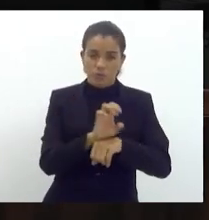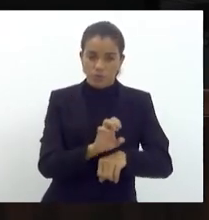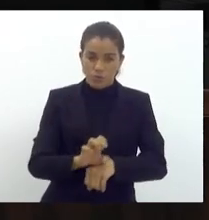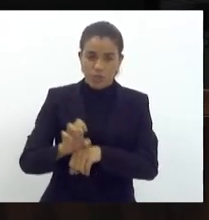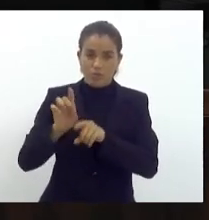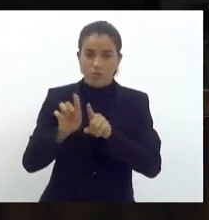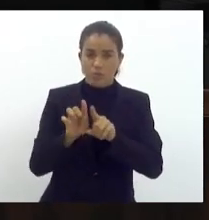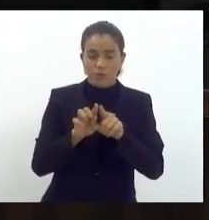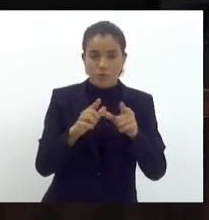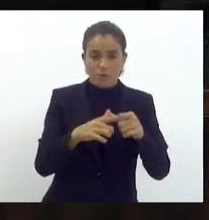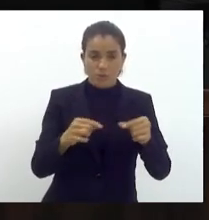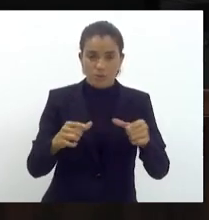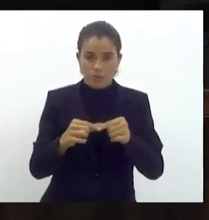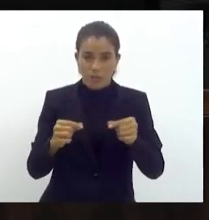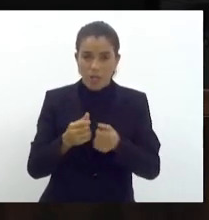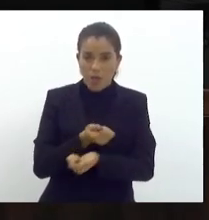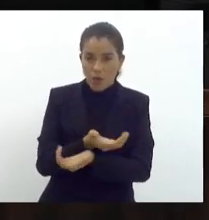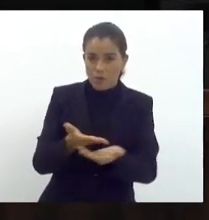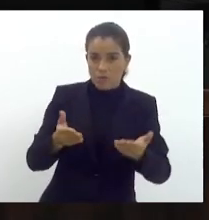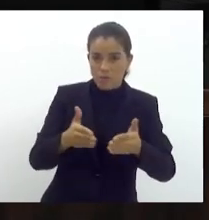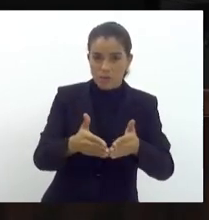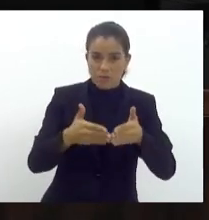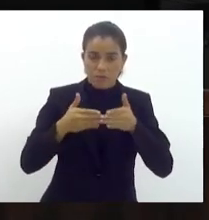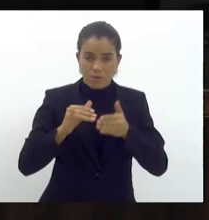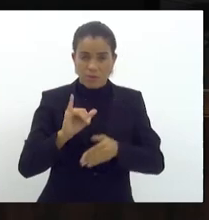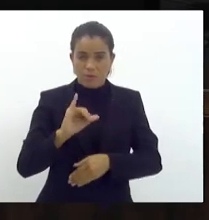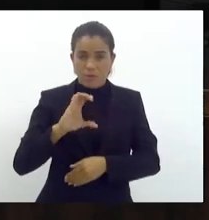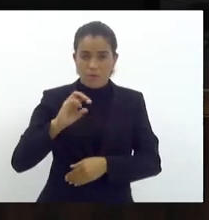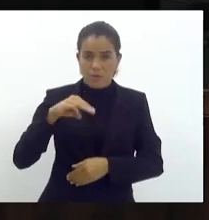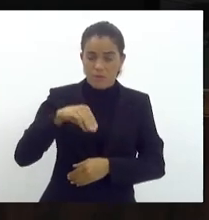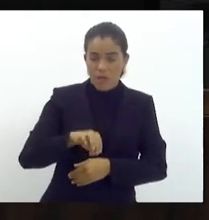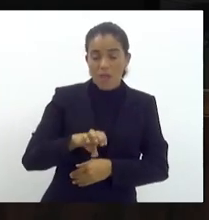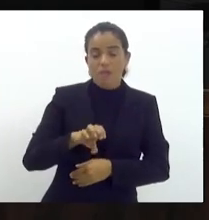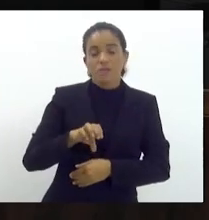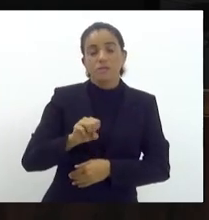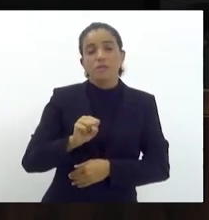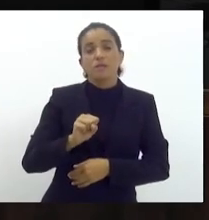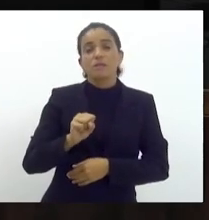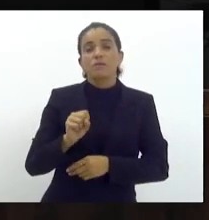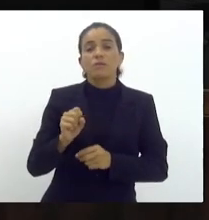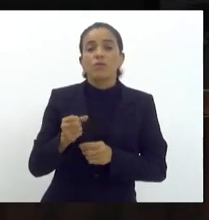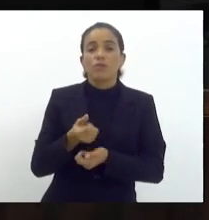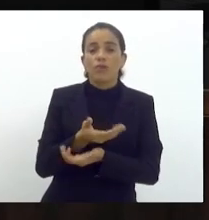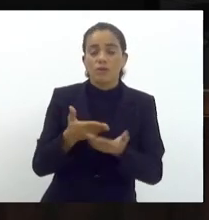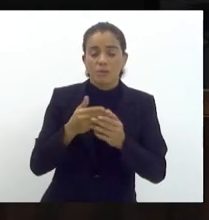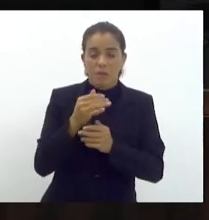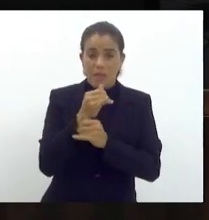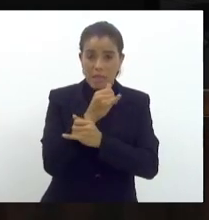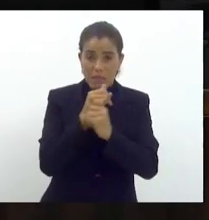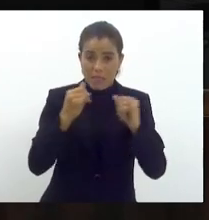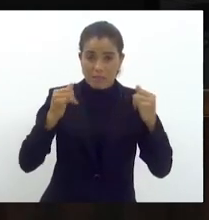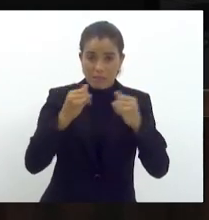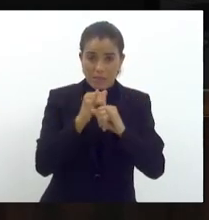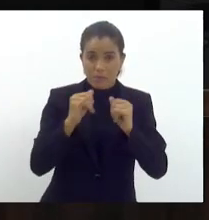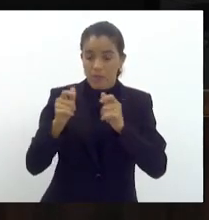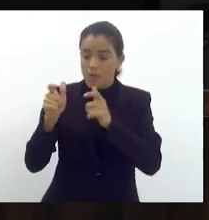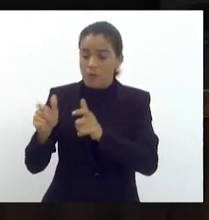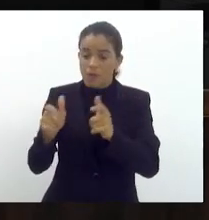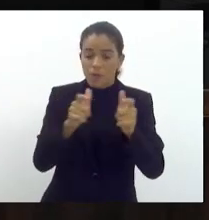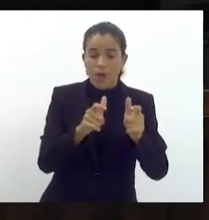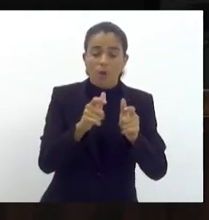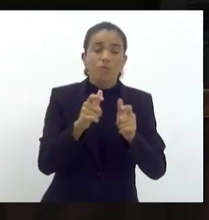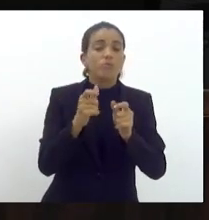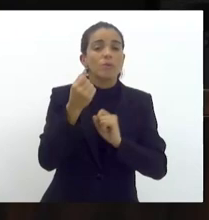e o Distrito Federal a conceder isenção do ICMS no fornecimento de Energia Elétrica A estabelecimento de